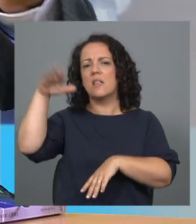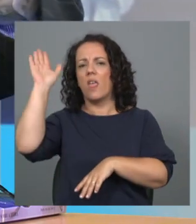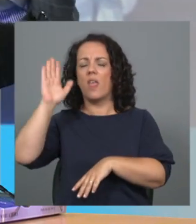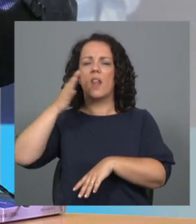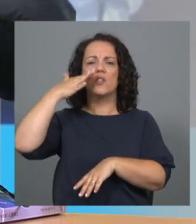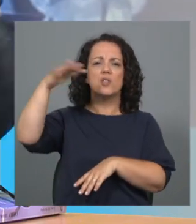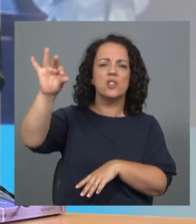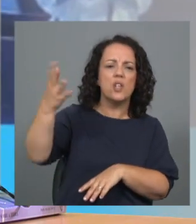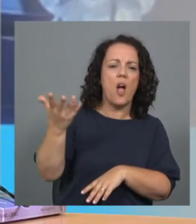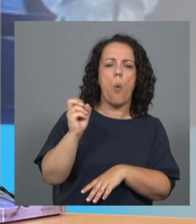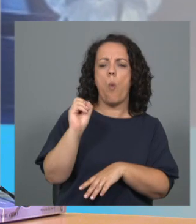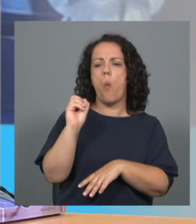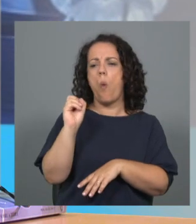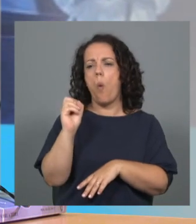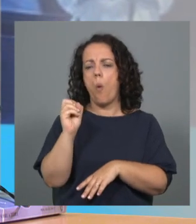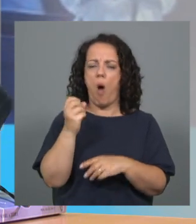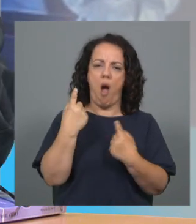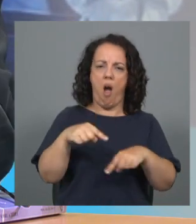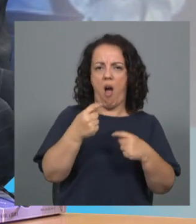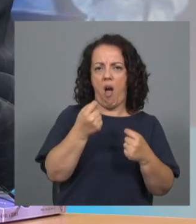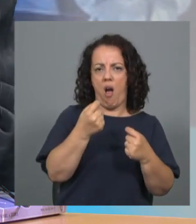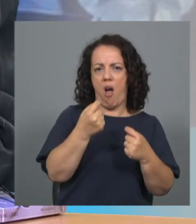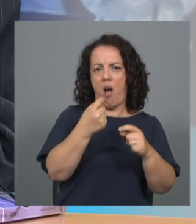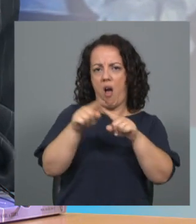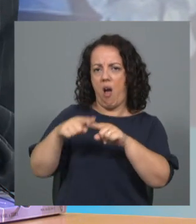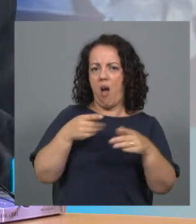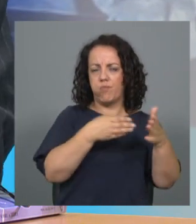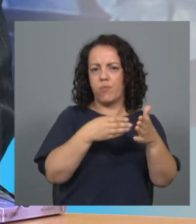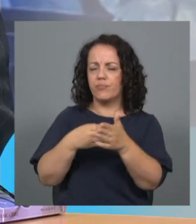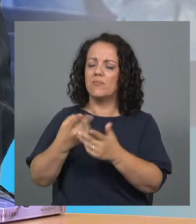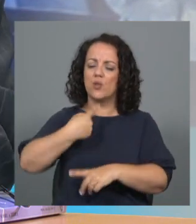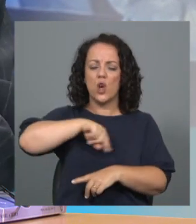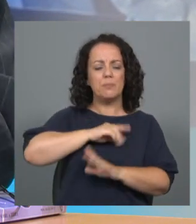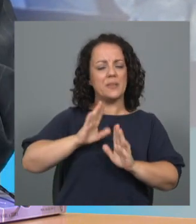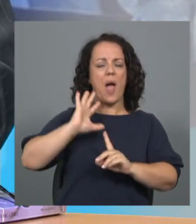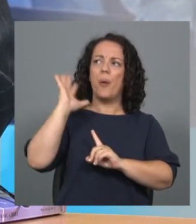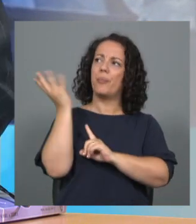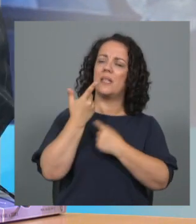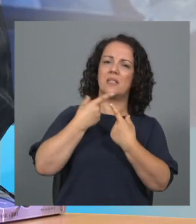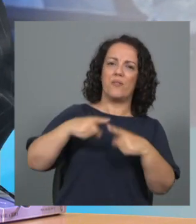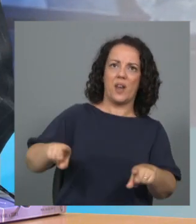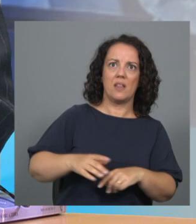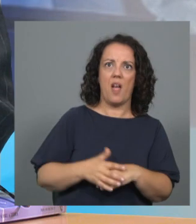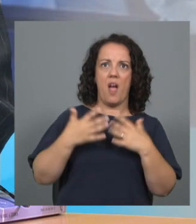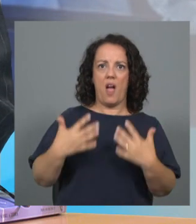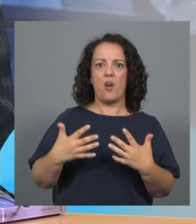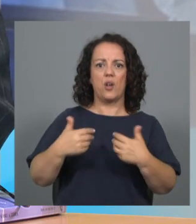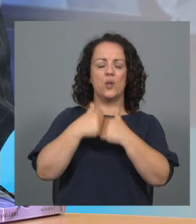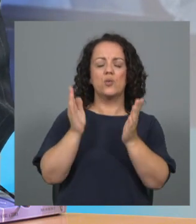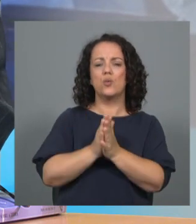país, as limitações ainda são muitas, precisamos de mudar um bocadinho de ambiente. Hoje há um grito unânime de